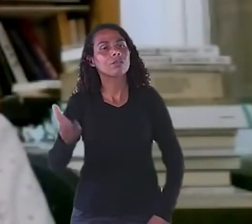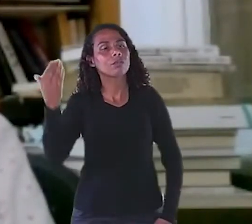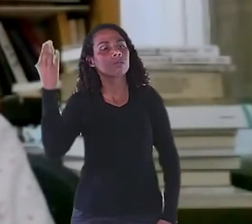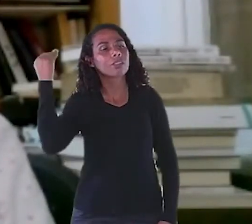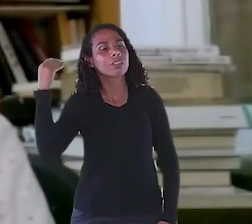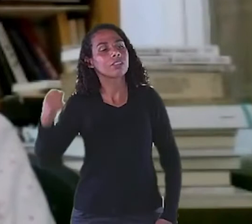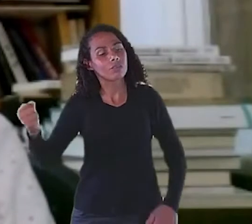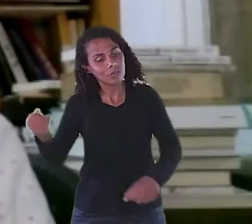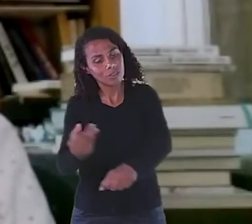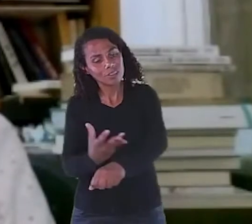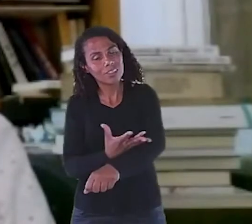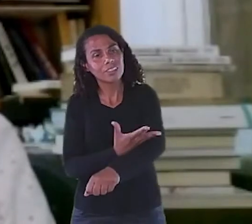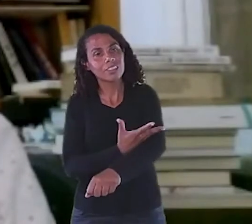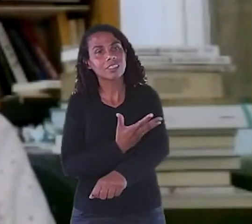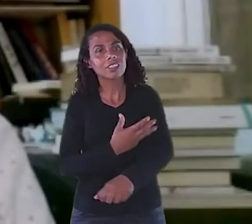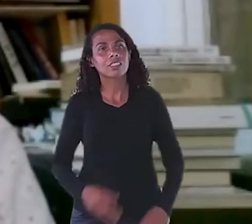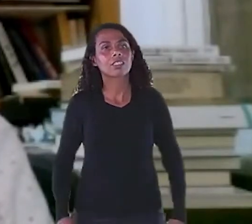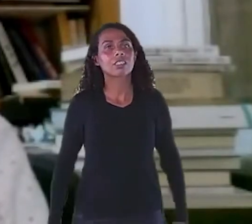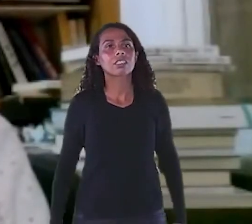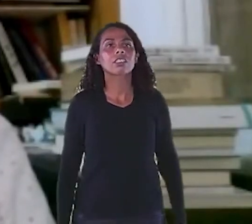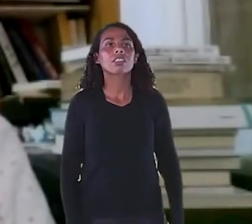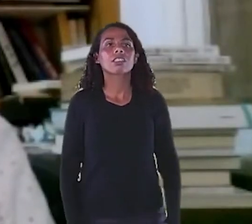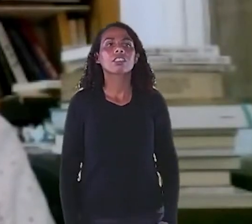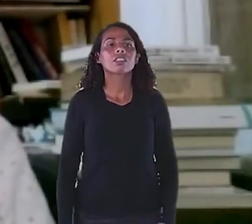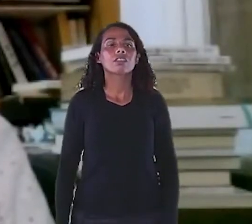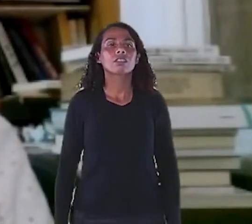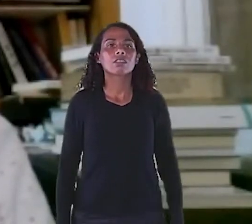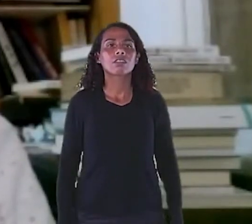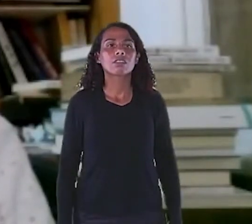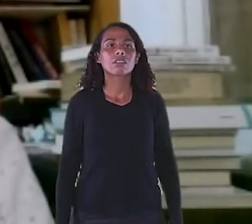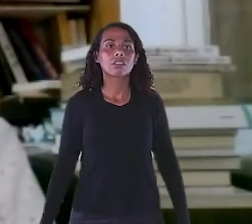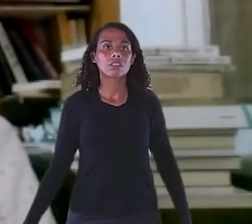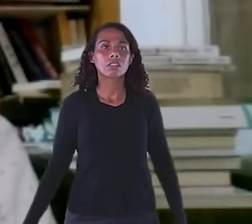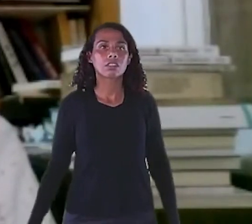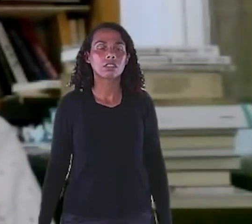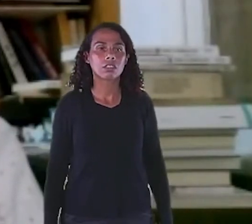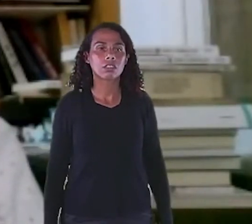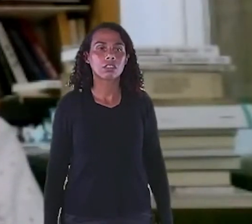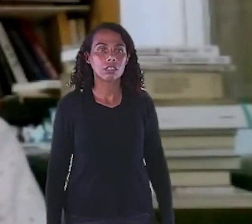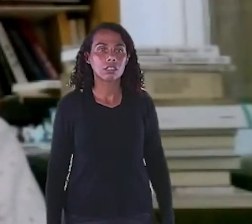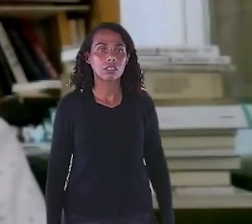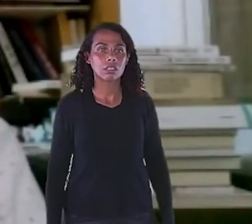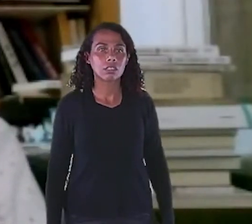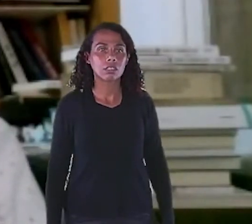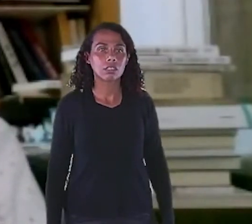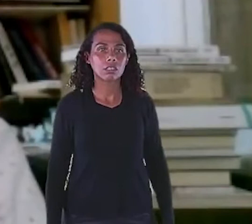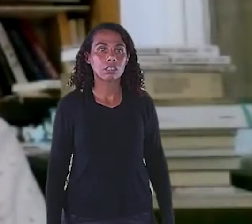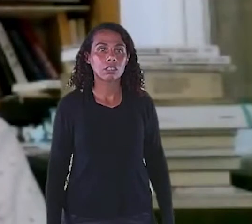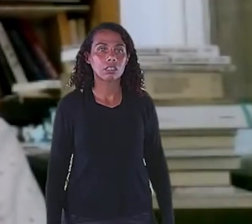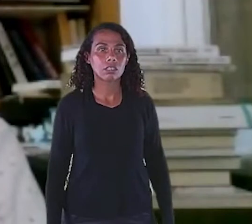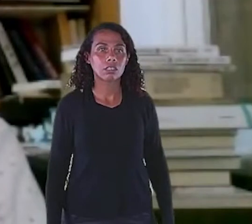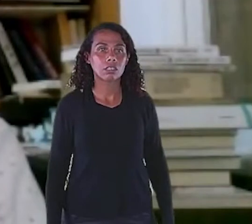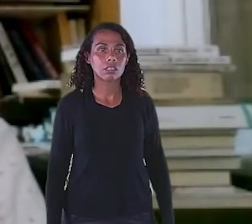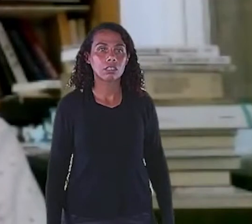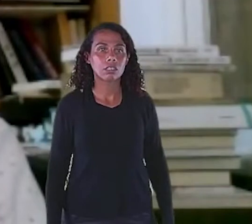E me emociono de lembrar também que foi escrevendo sobre ele que eu resolvi a minha relação com